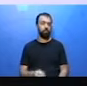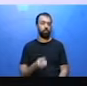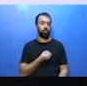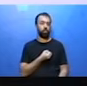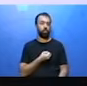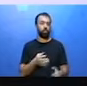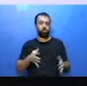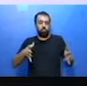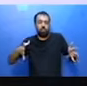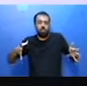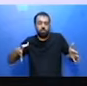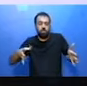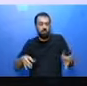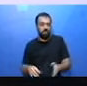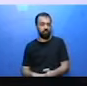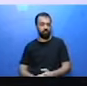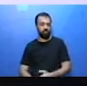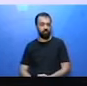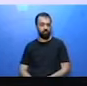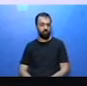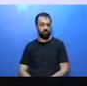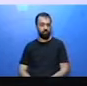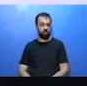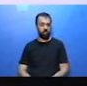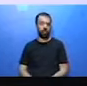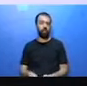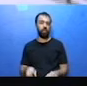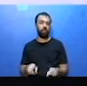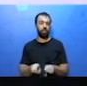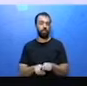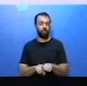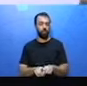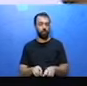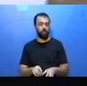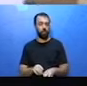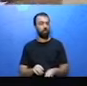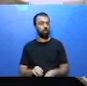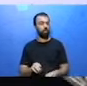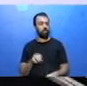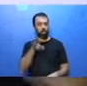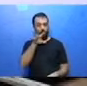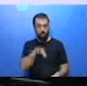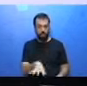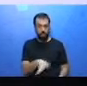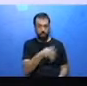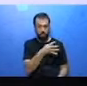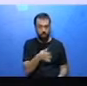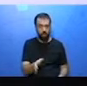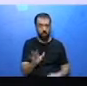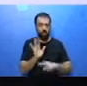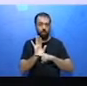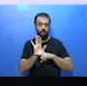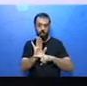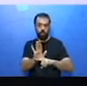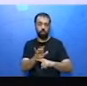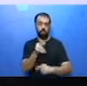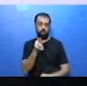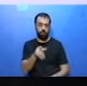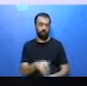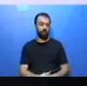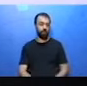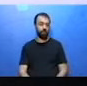mais alto nós também vamos nos orientar por um quadro no médico nossa